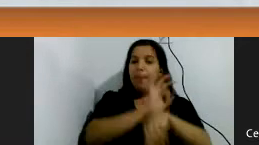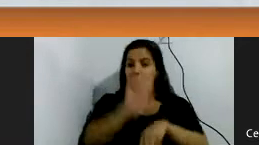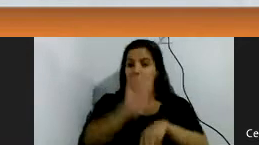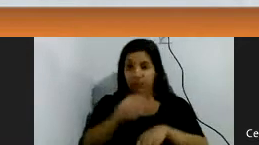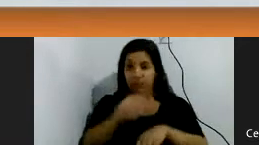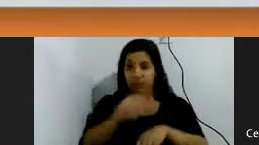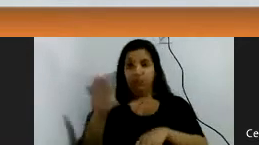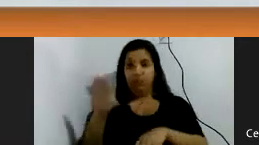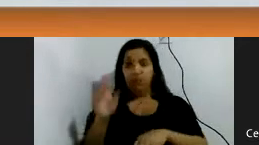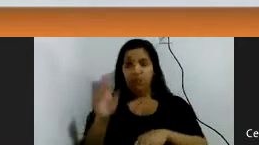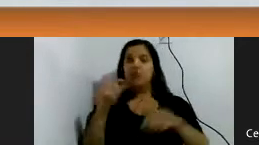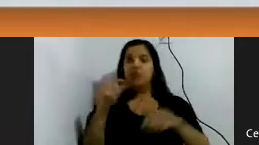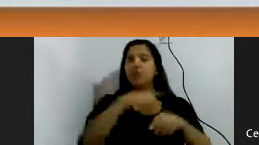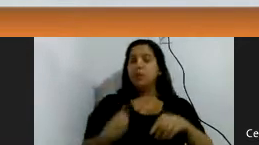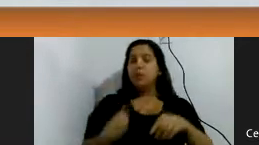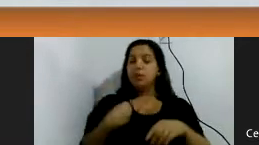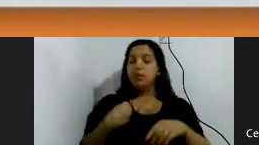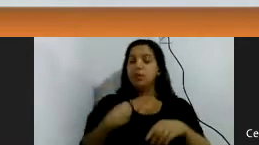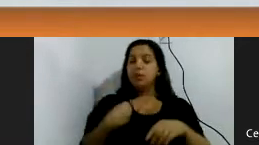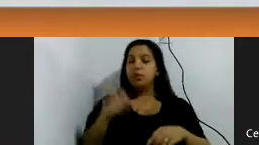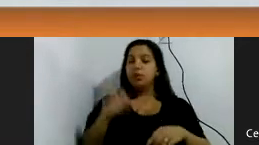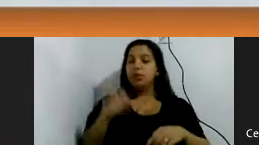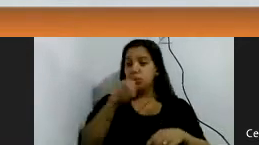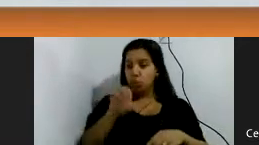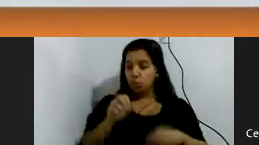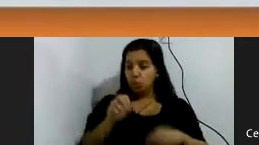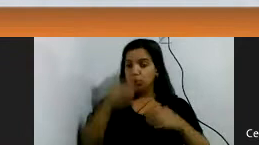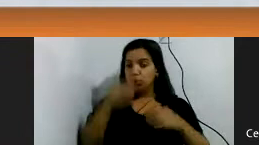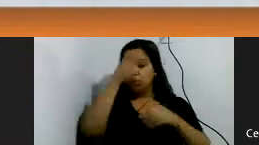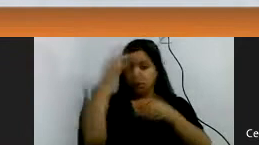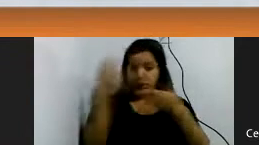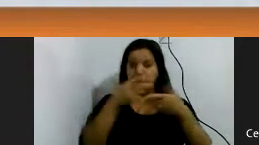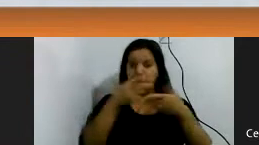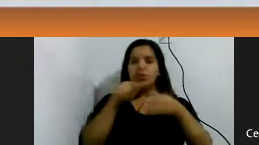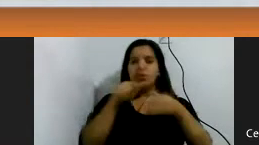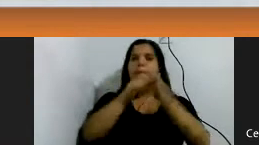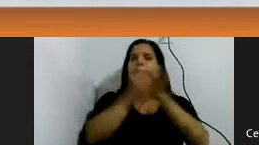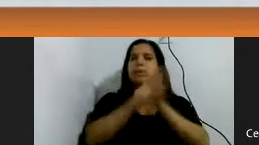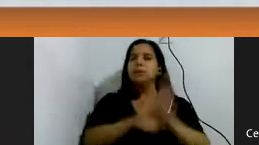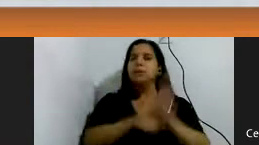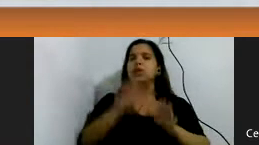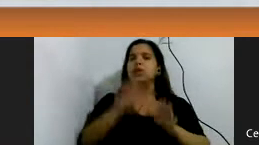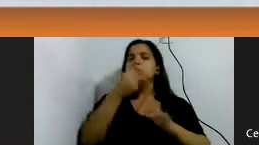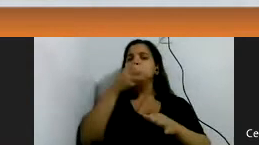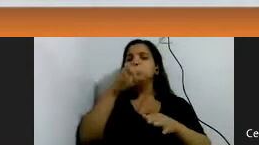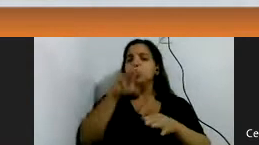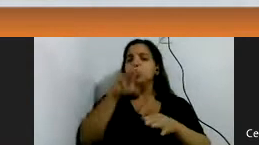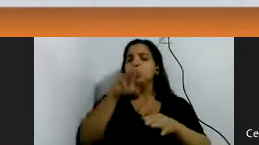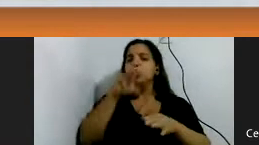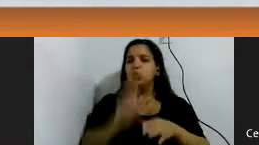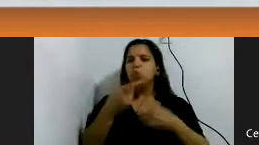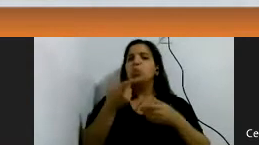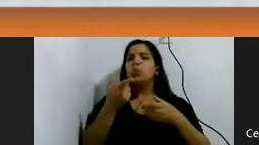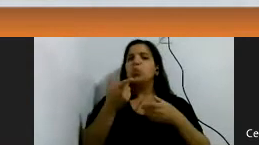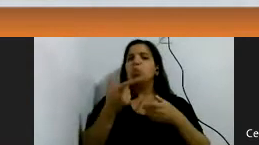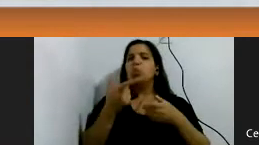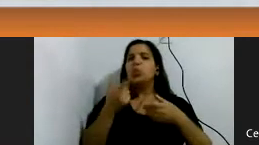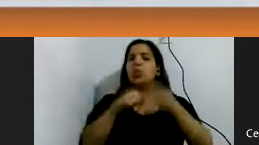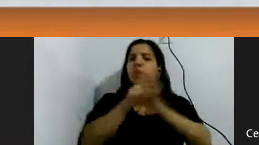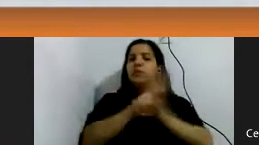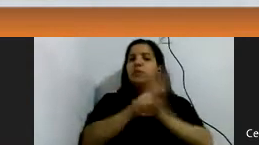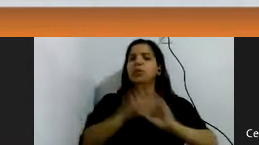do paciente. Então, a gente está buscando o quê? Quando a gente aplica o soro nessa papa de hemácia. Então, essa